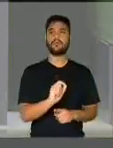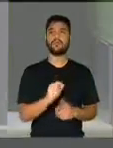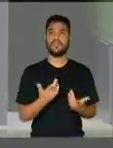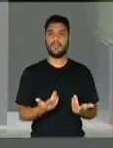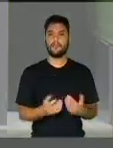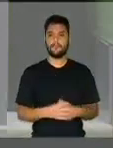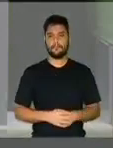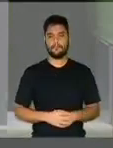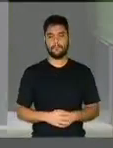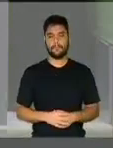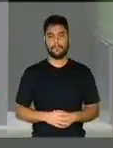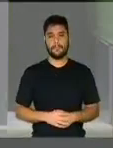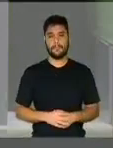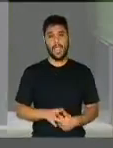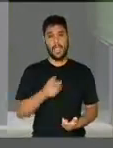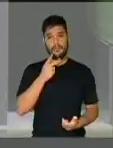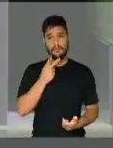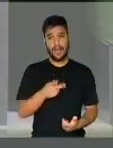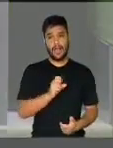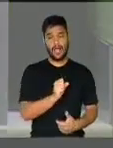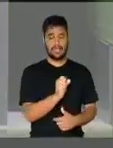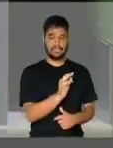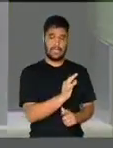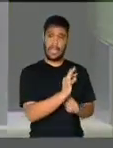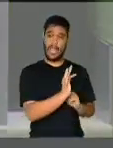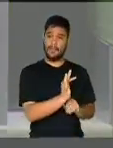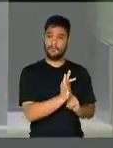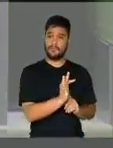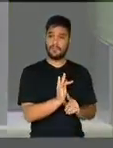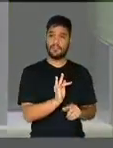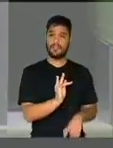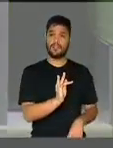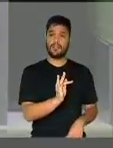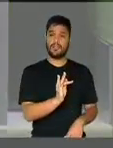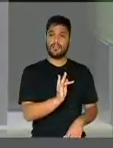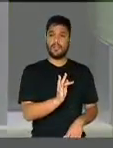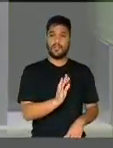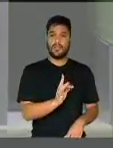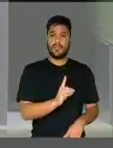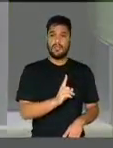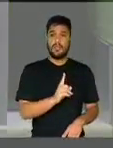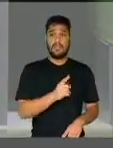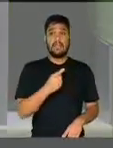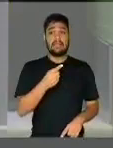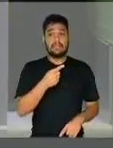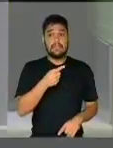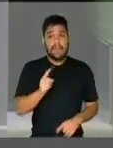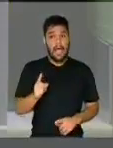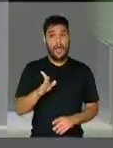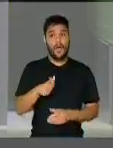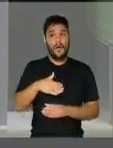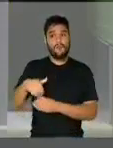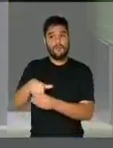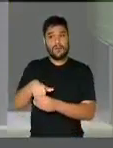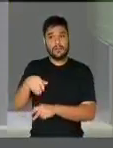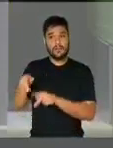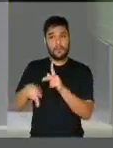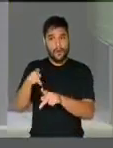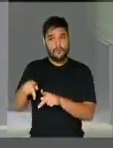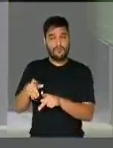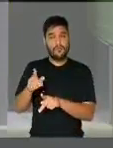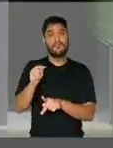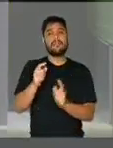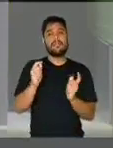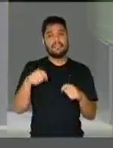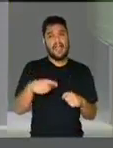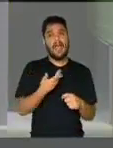ele diz que para o Supremo é preciso que um órgão não eletivo ajude a dar salto